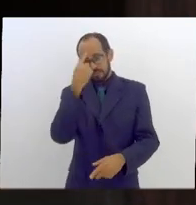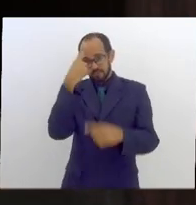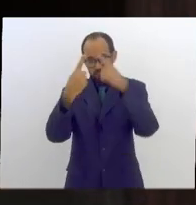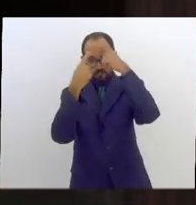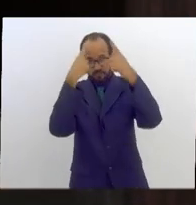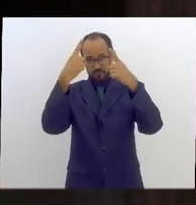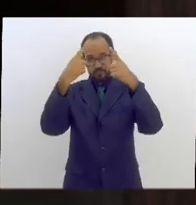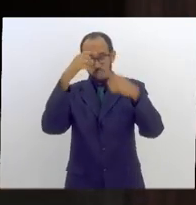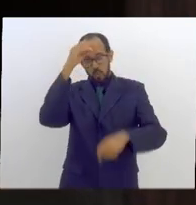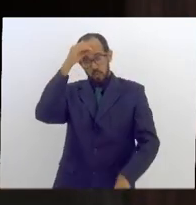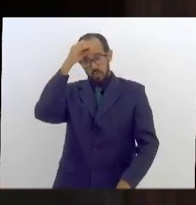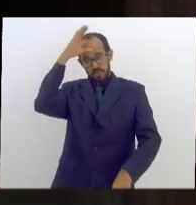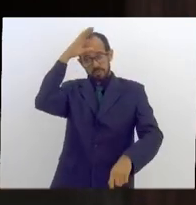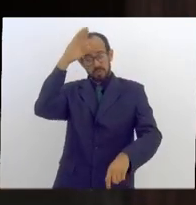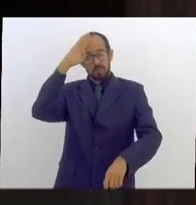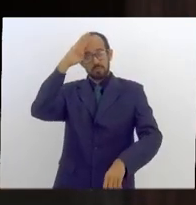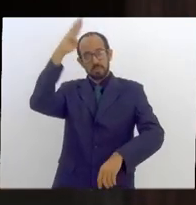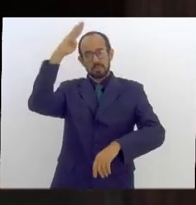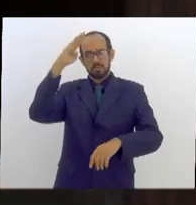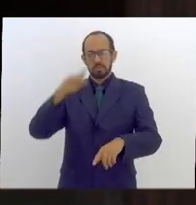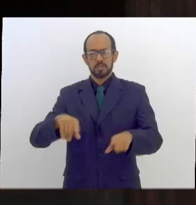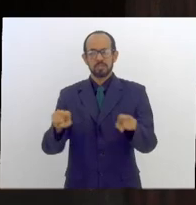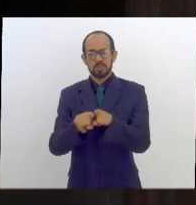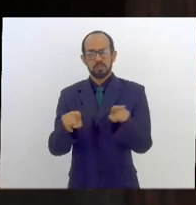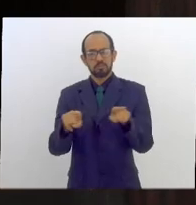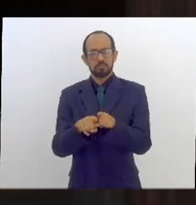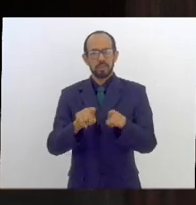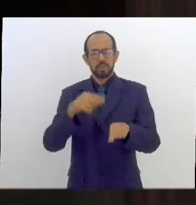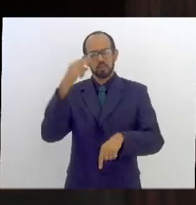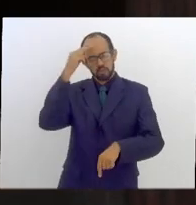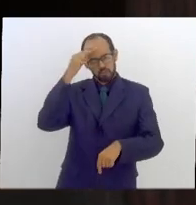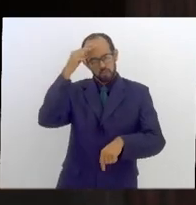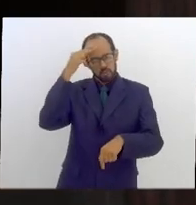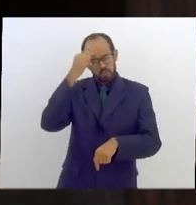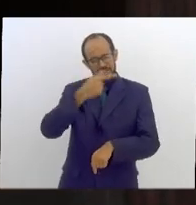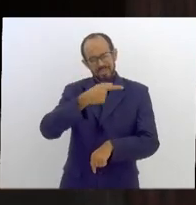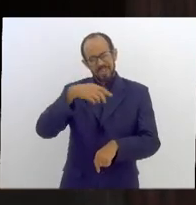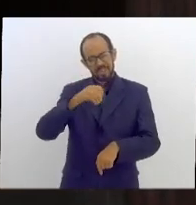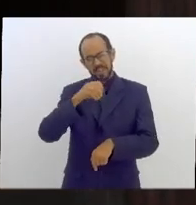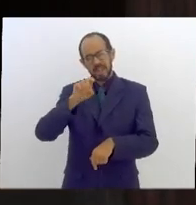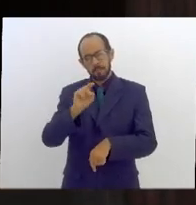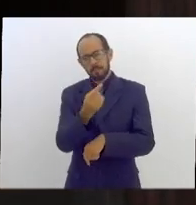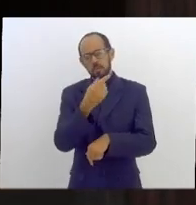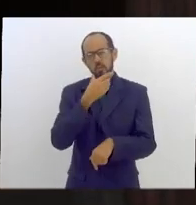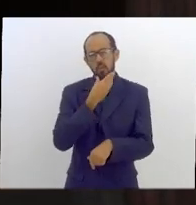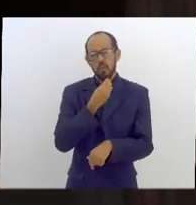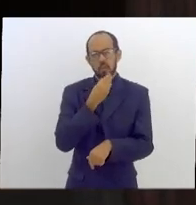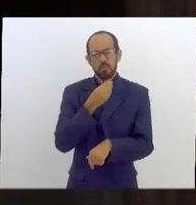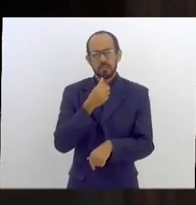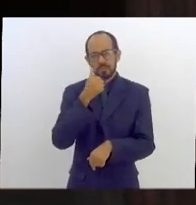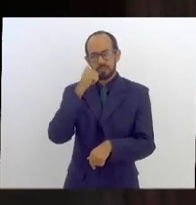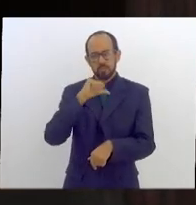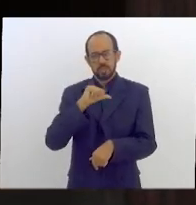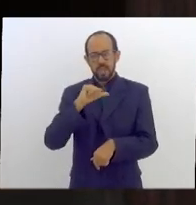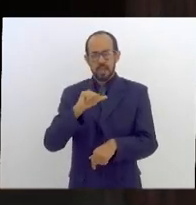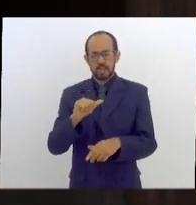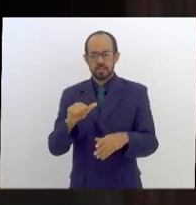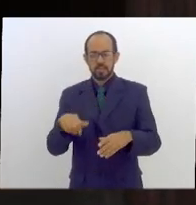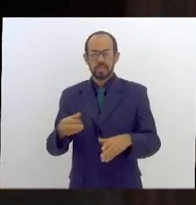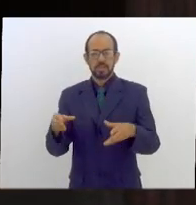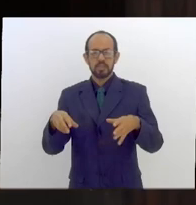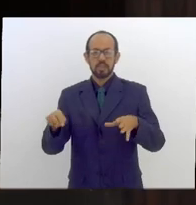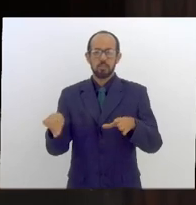e, principalmente, nos sonhos de cada um dos 70 mil homens e mulheres que formam nossa Força Aérea